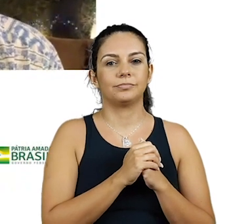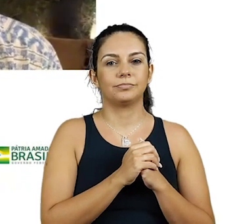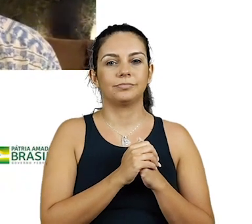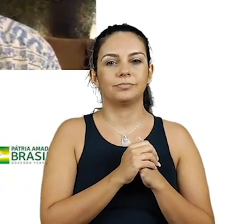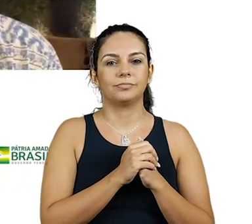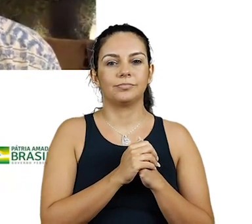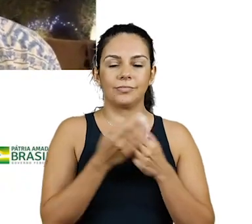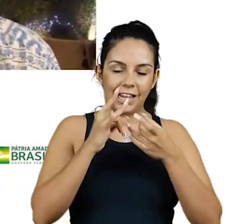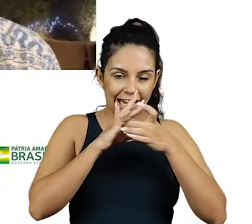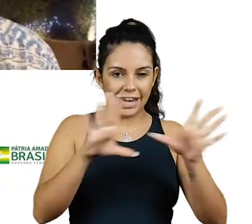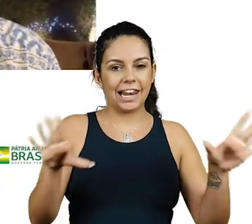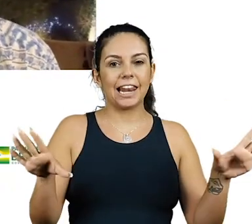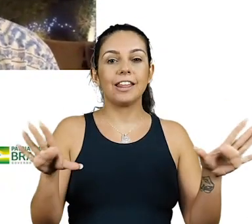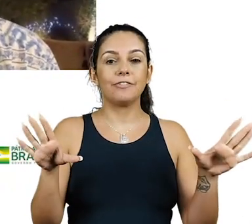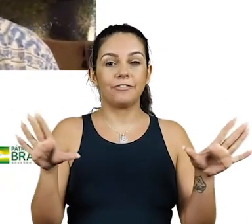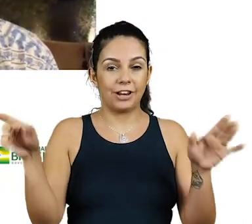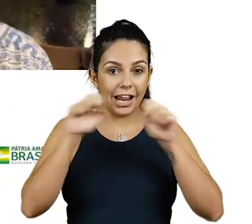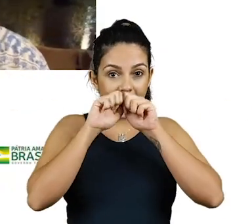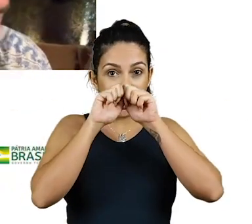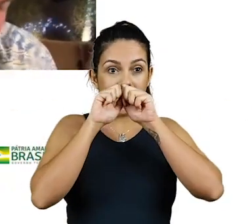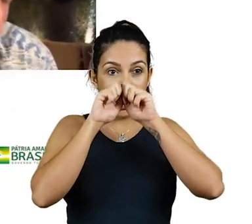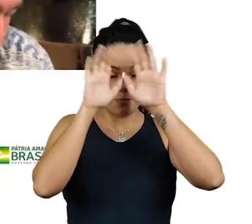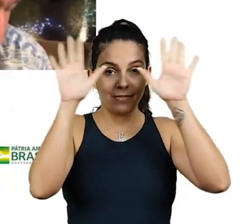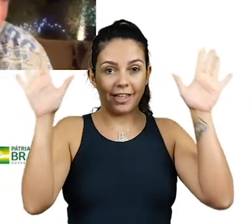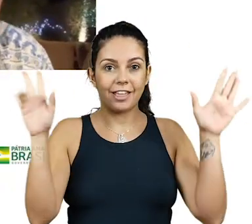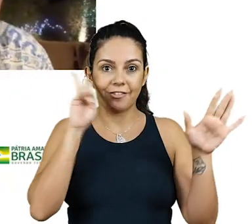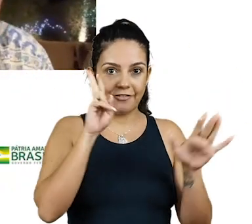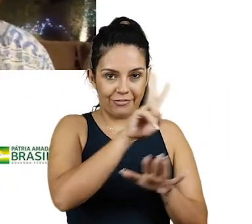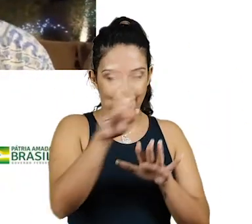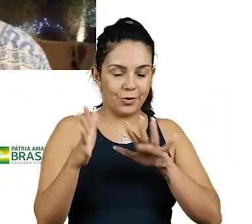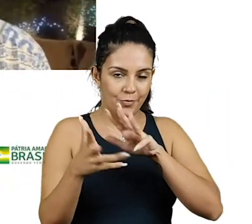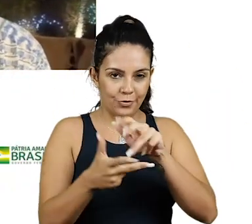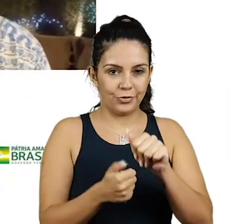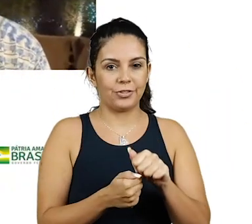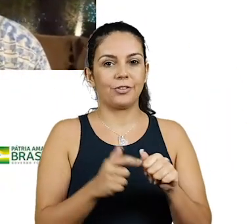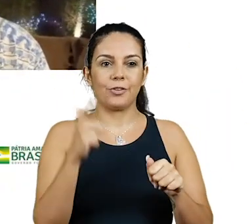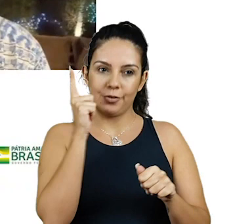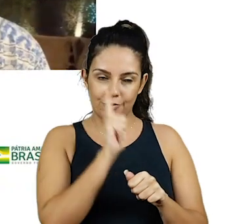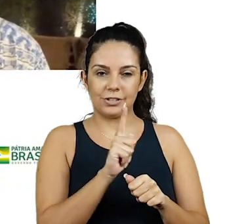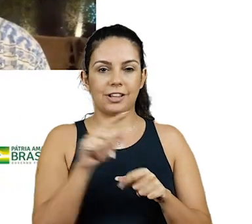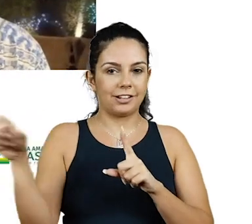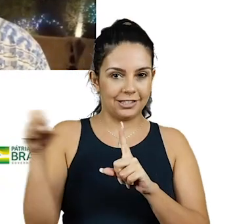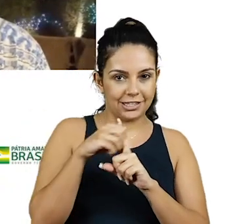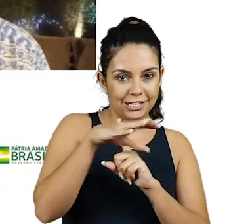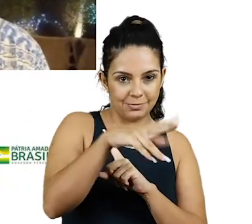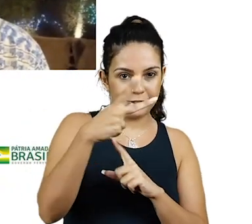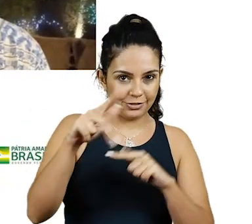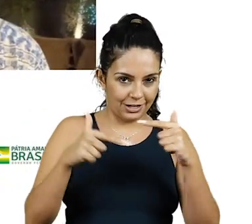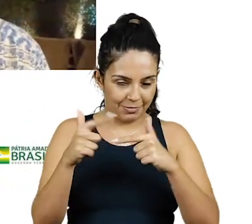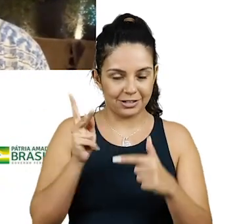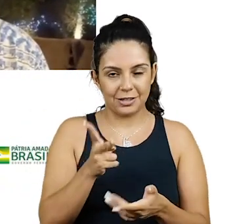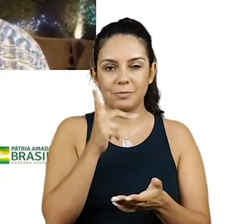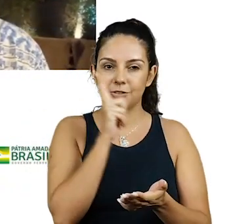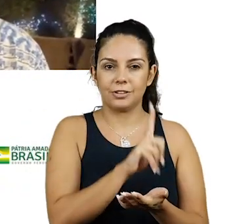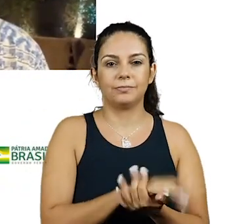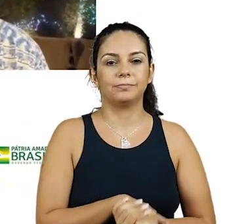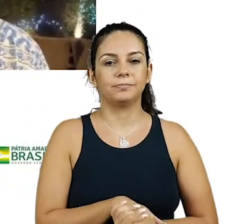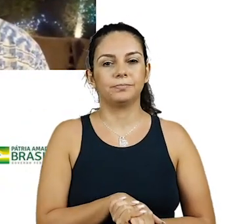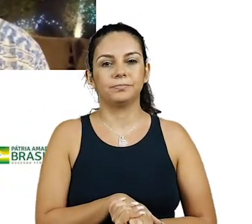tão livre, tão aberta, tão clara de ver as coisas do mundo e que consegue transmitir no seu trabalho, sempre